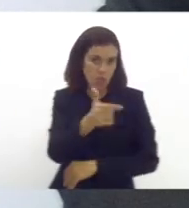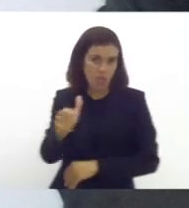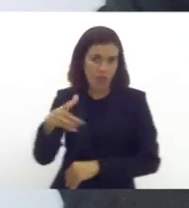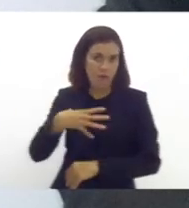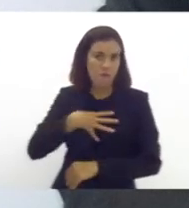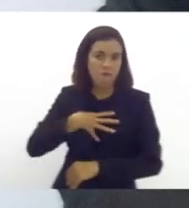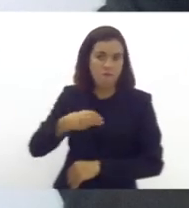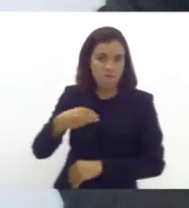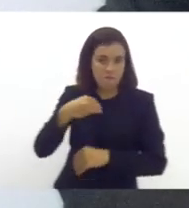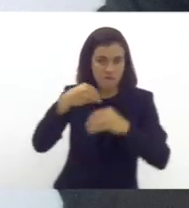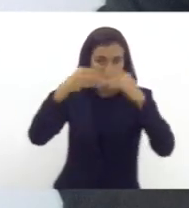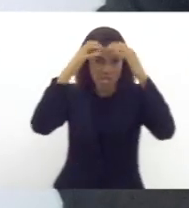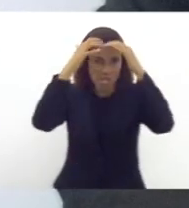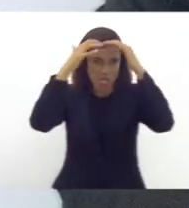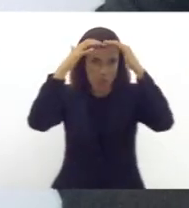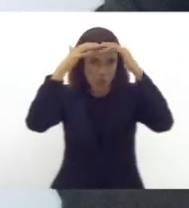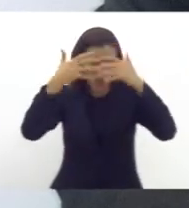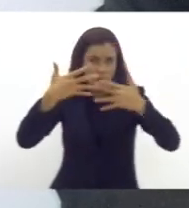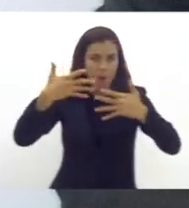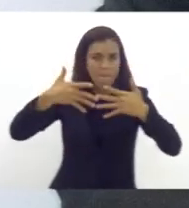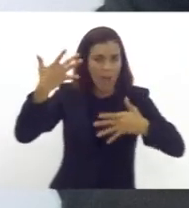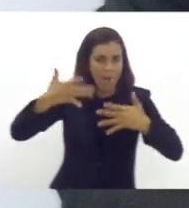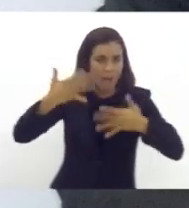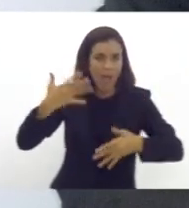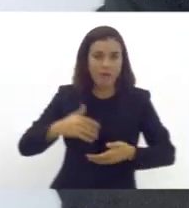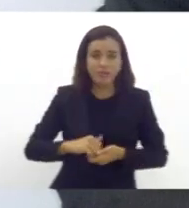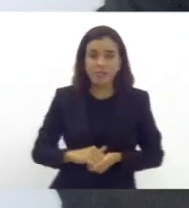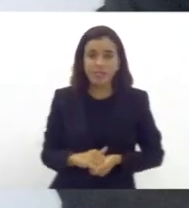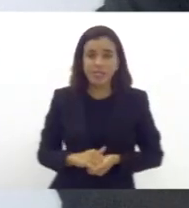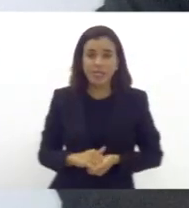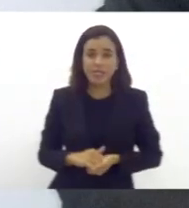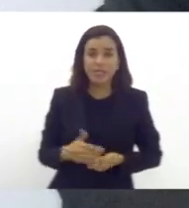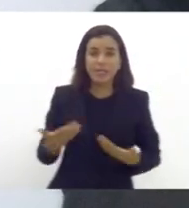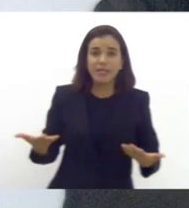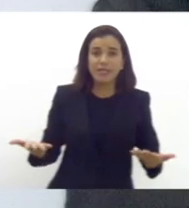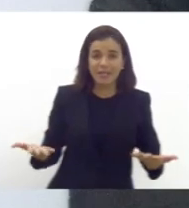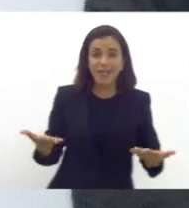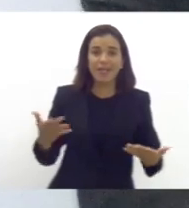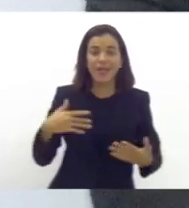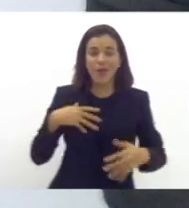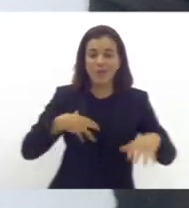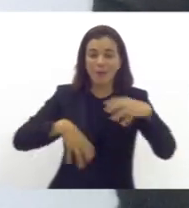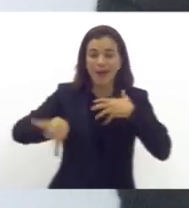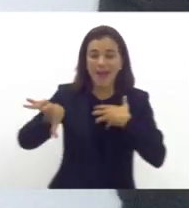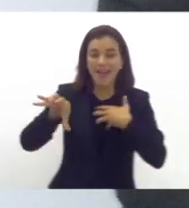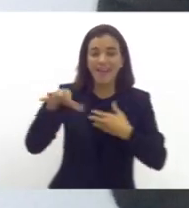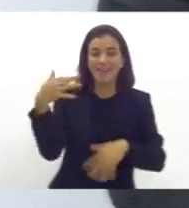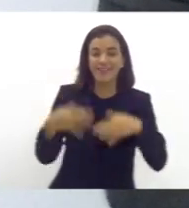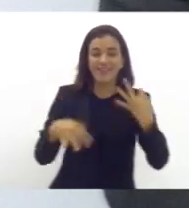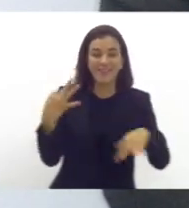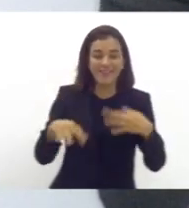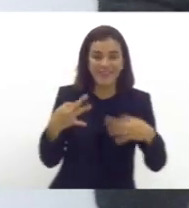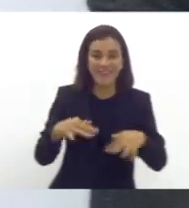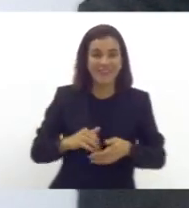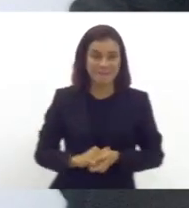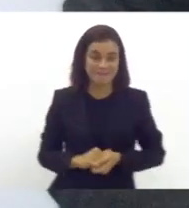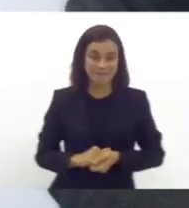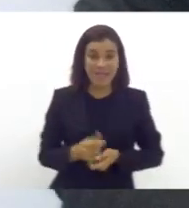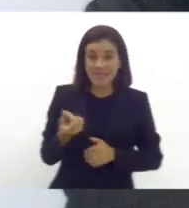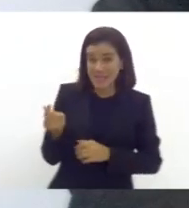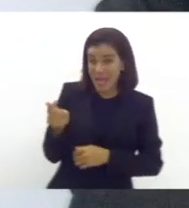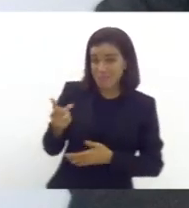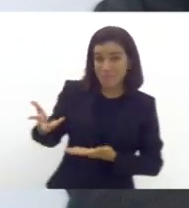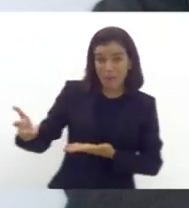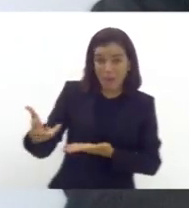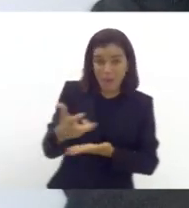pai atípico mas eu me compadeço da dor eu me coloco no lugar do outro enquanto tá faturando tá